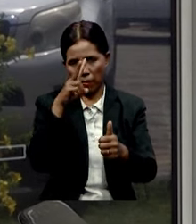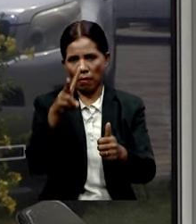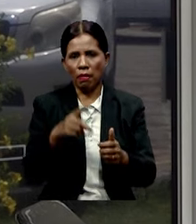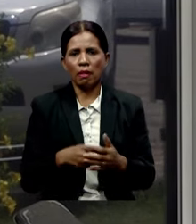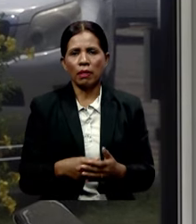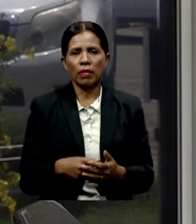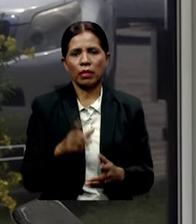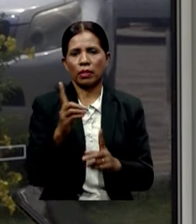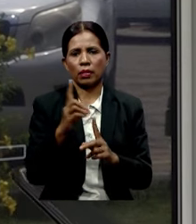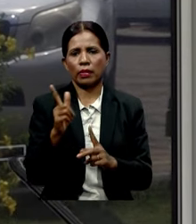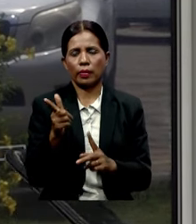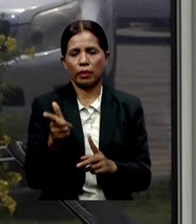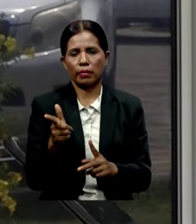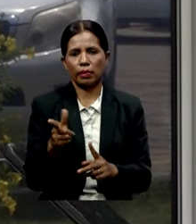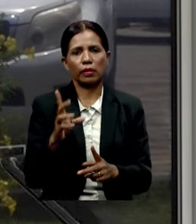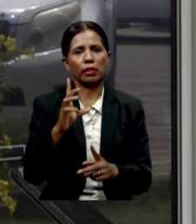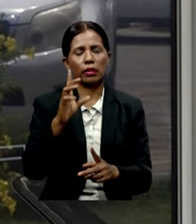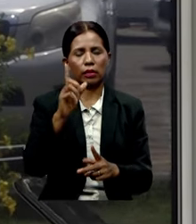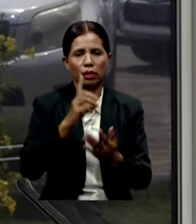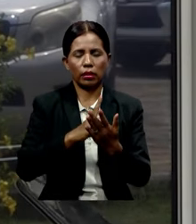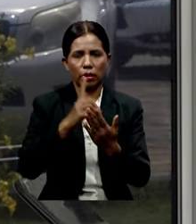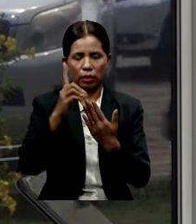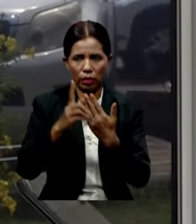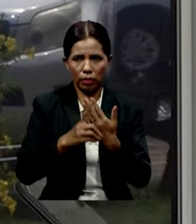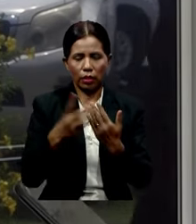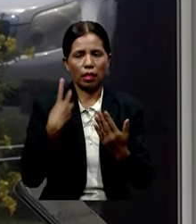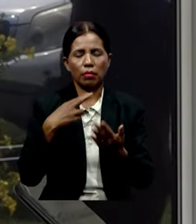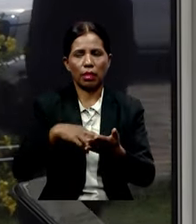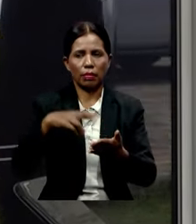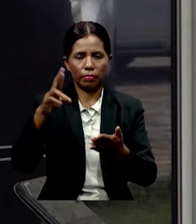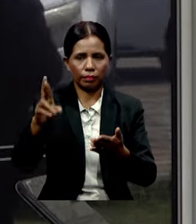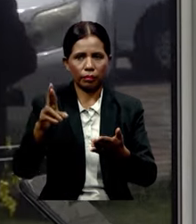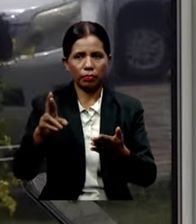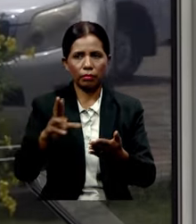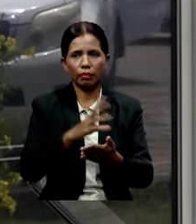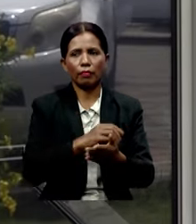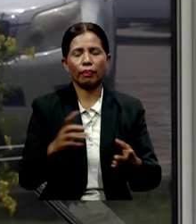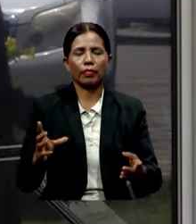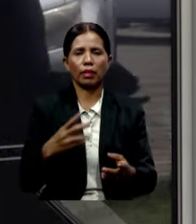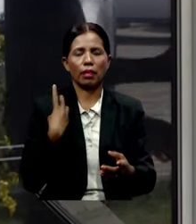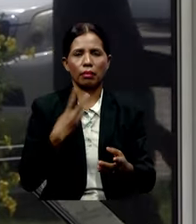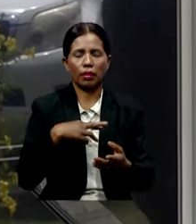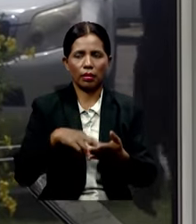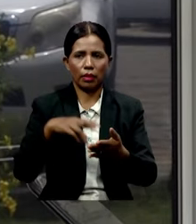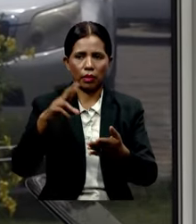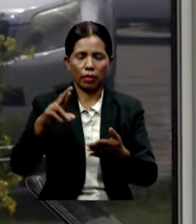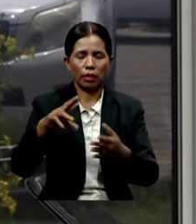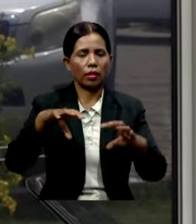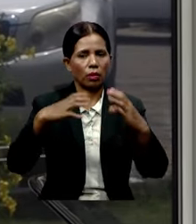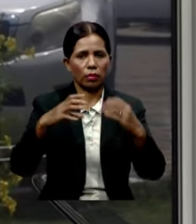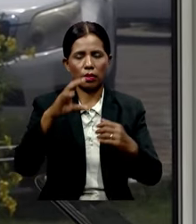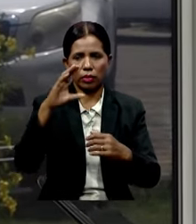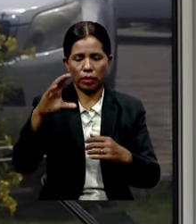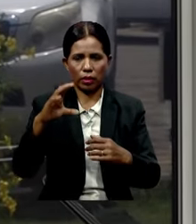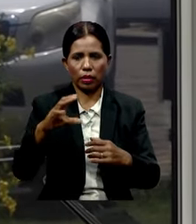dia 20 de dezembro ne ami halona aprovação aparecer absorção aparecer ba comissão sênia